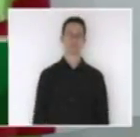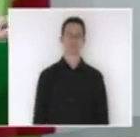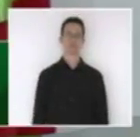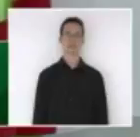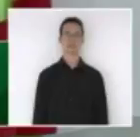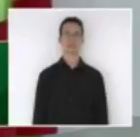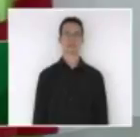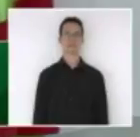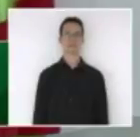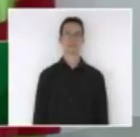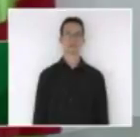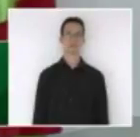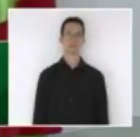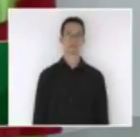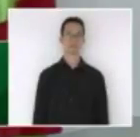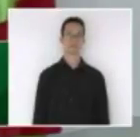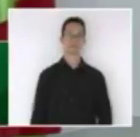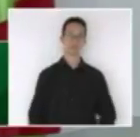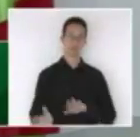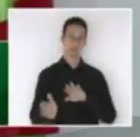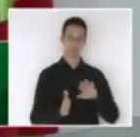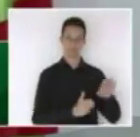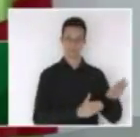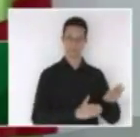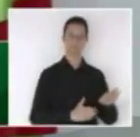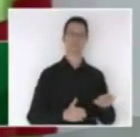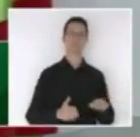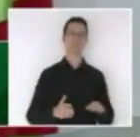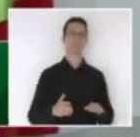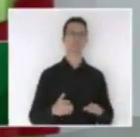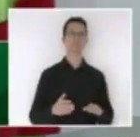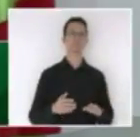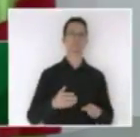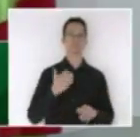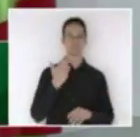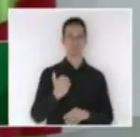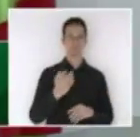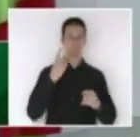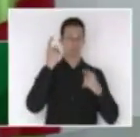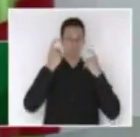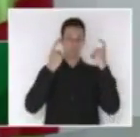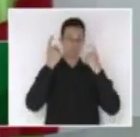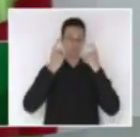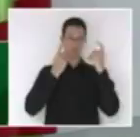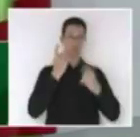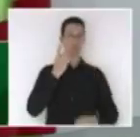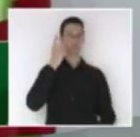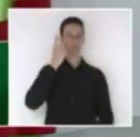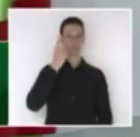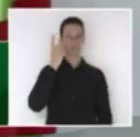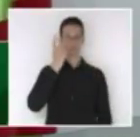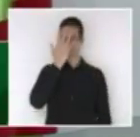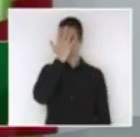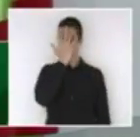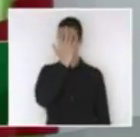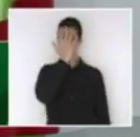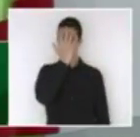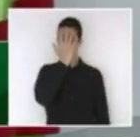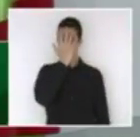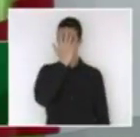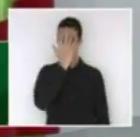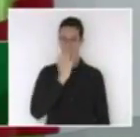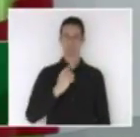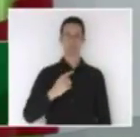Mas, na linha aí de preocupação do deputado Ismael dos Santos, presidente, eu levo a